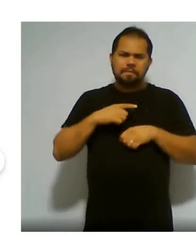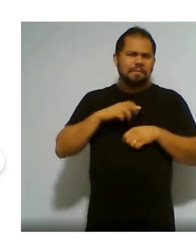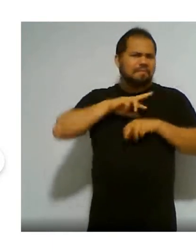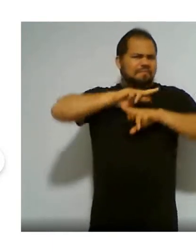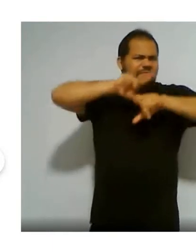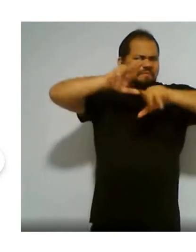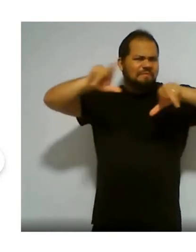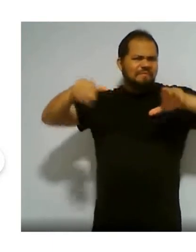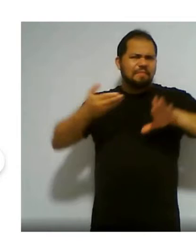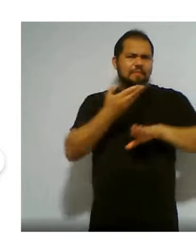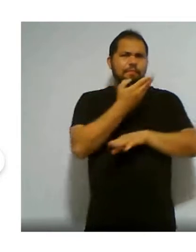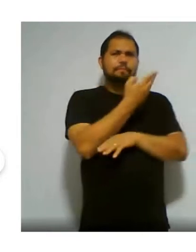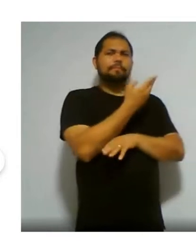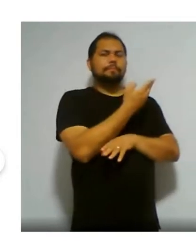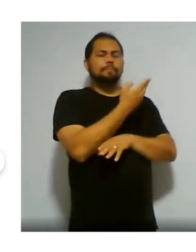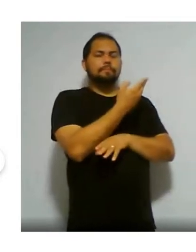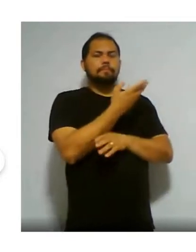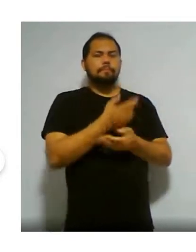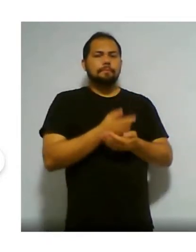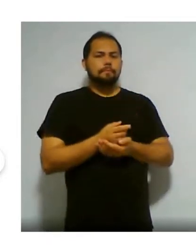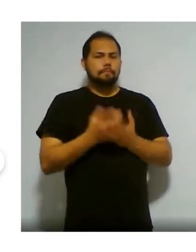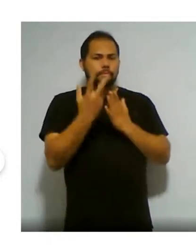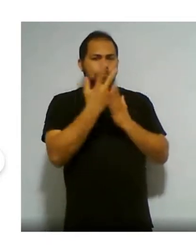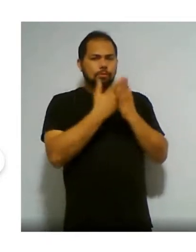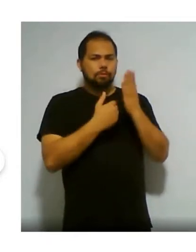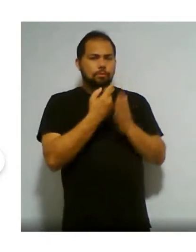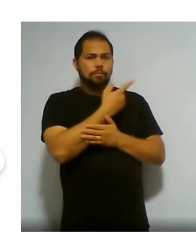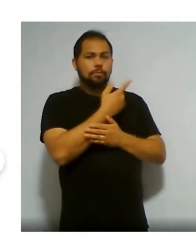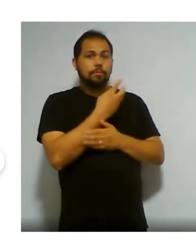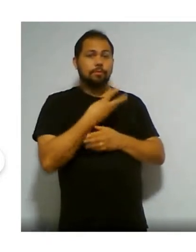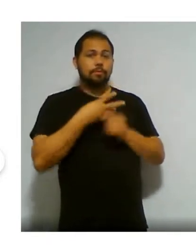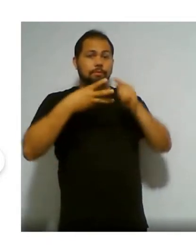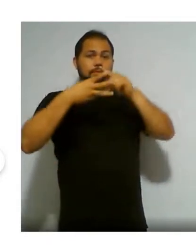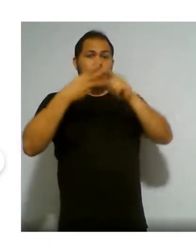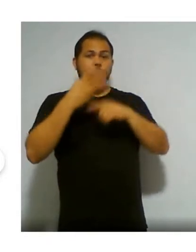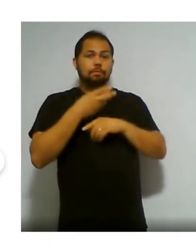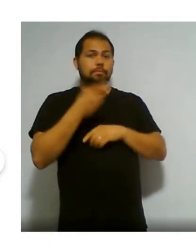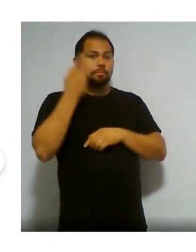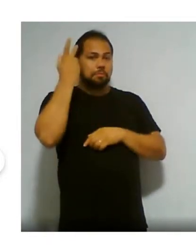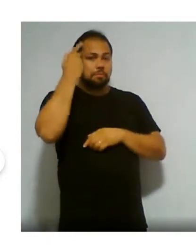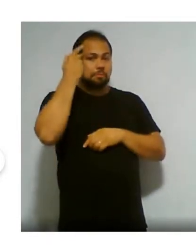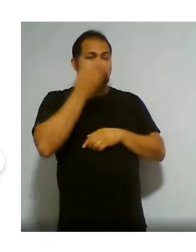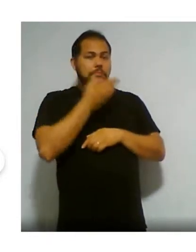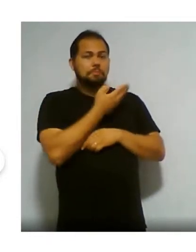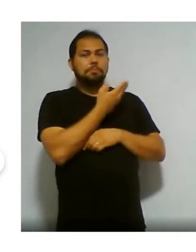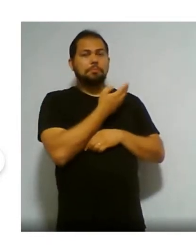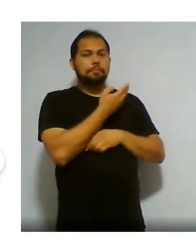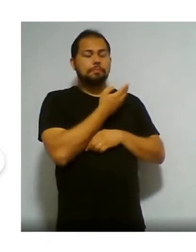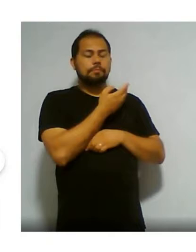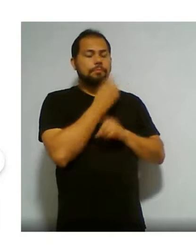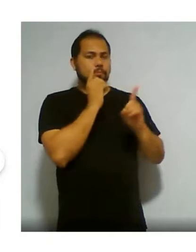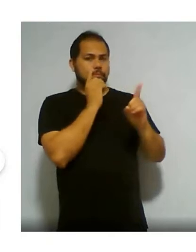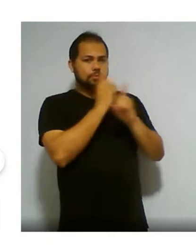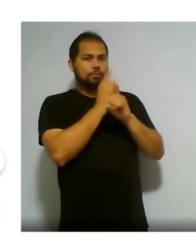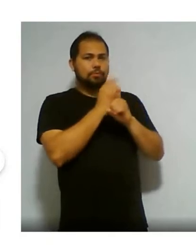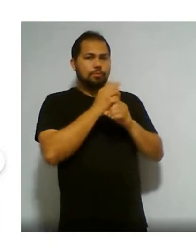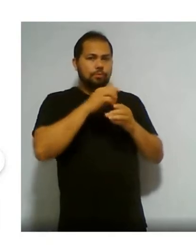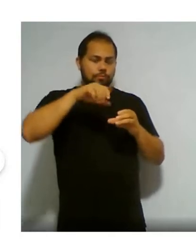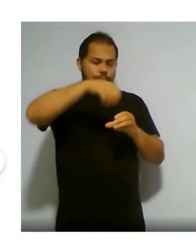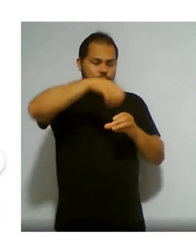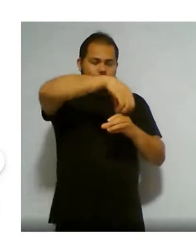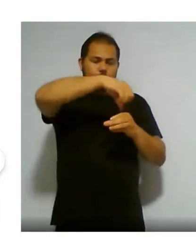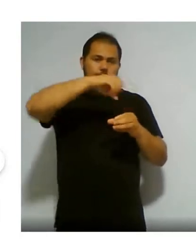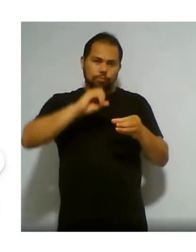formatos. Então aqui nessa figura a gente tem os 3 formatos mais comuns. Vocês podem encontrar a pasta térmica em um pote, né? E ela vai vir